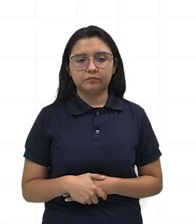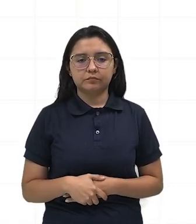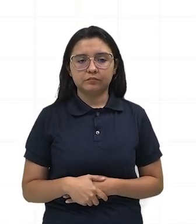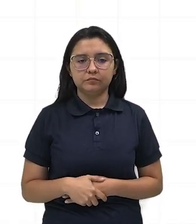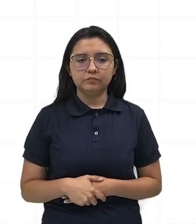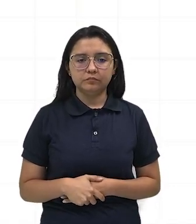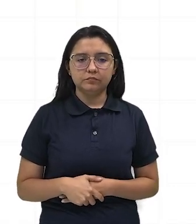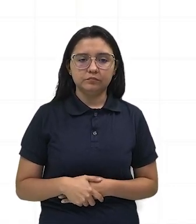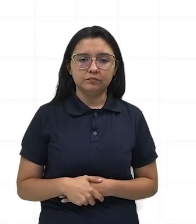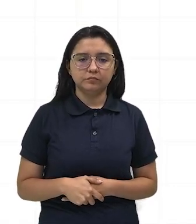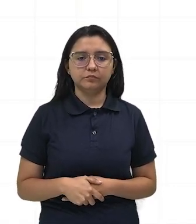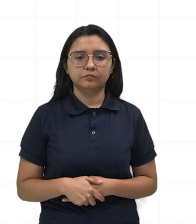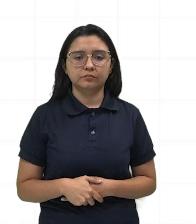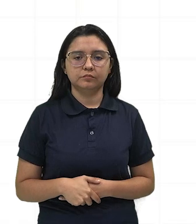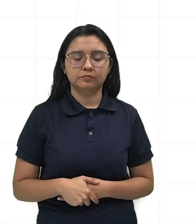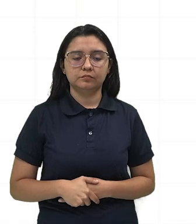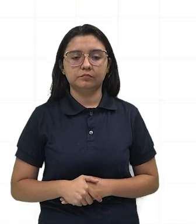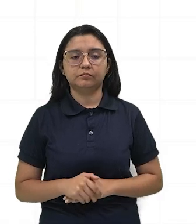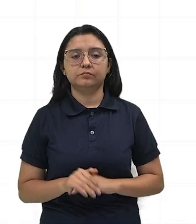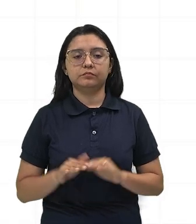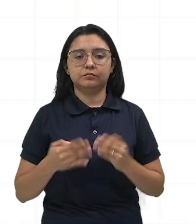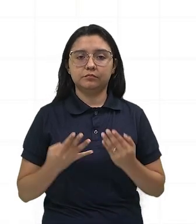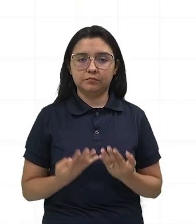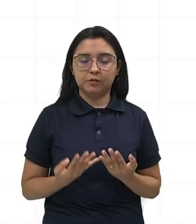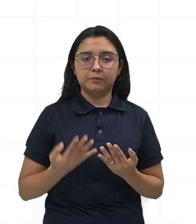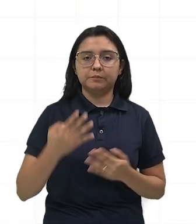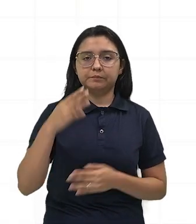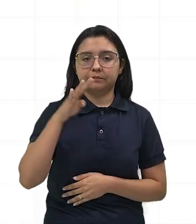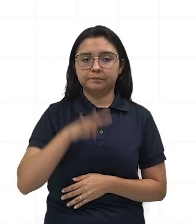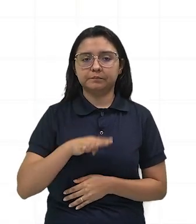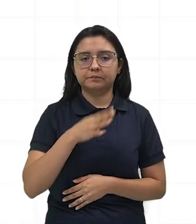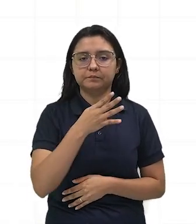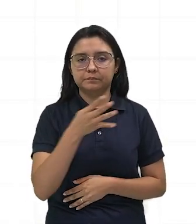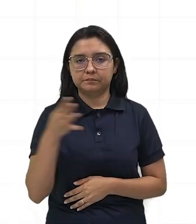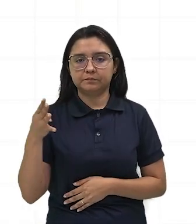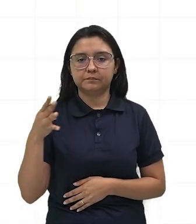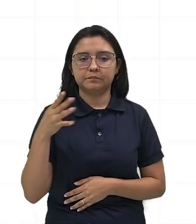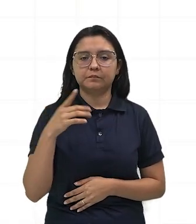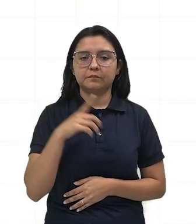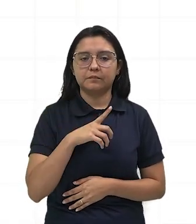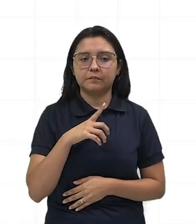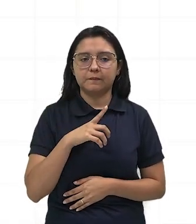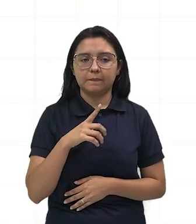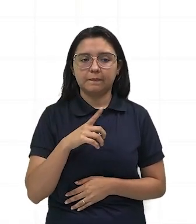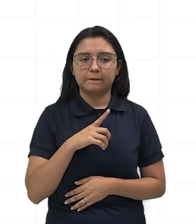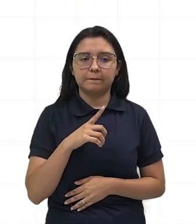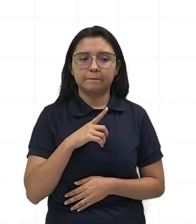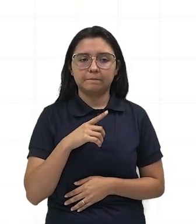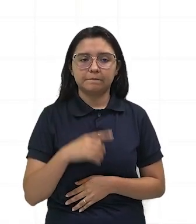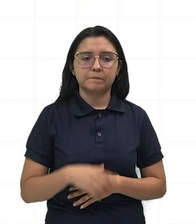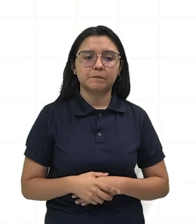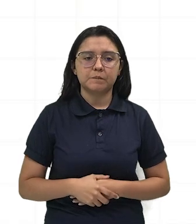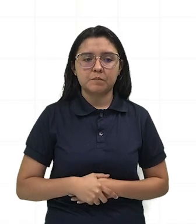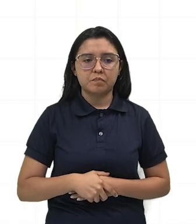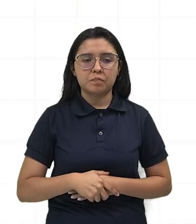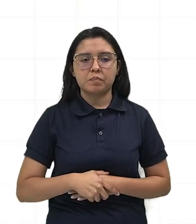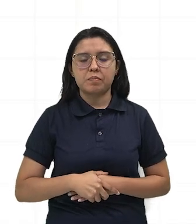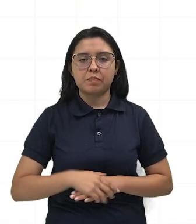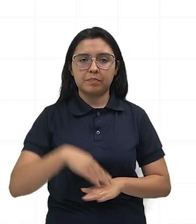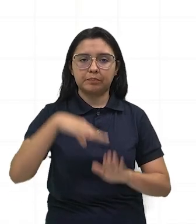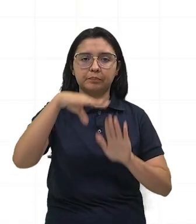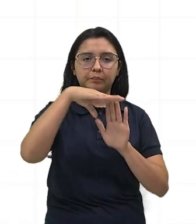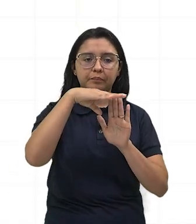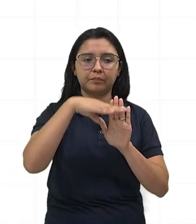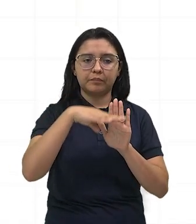Vejam só. Então, na tabela, nós temos as colunas, que